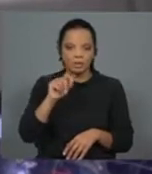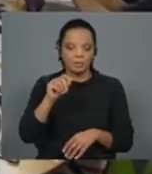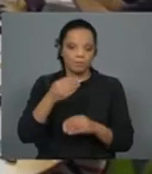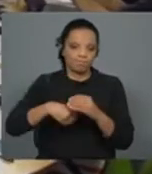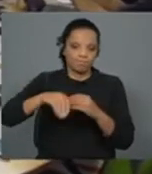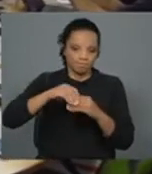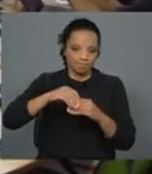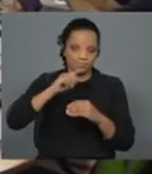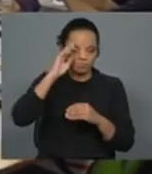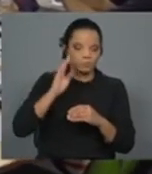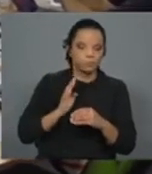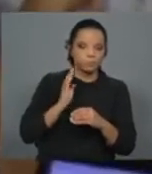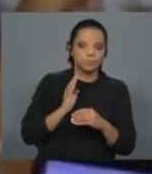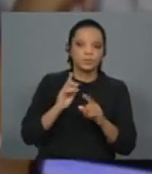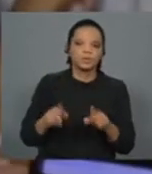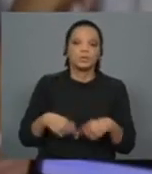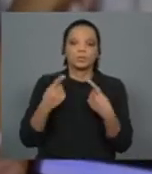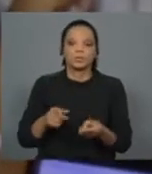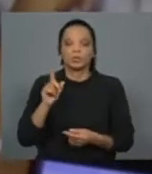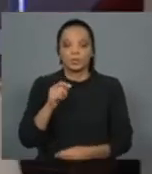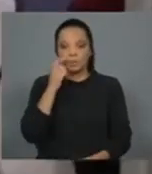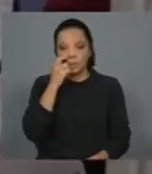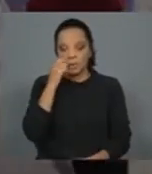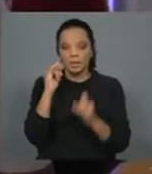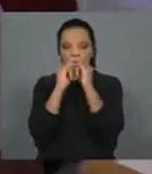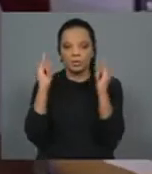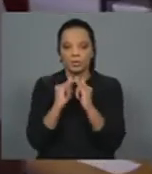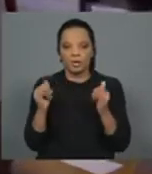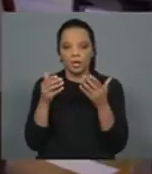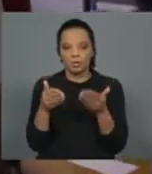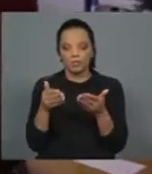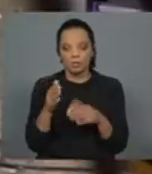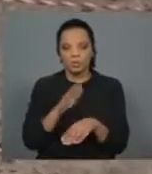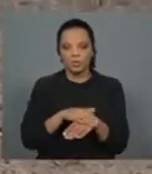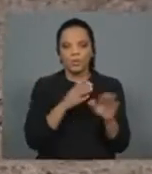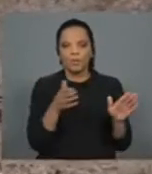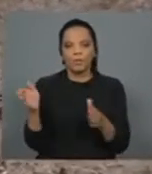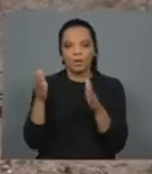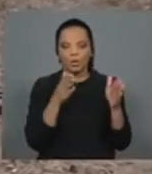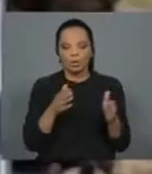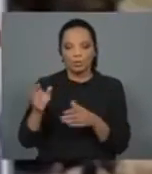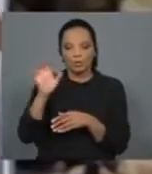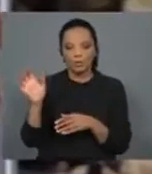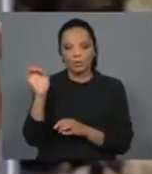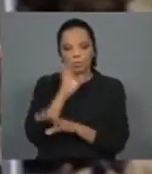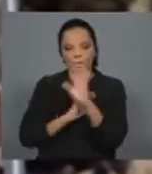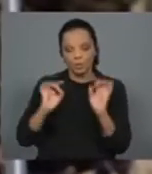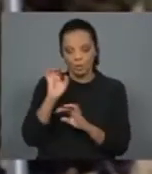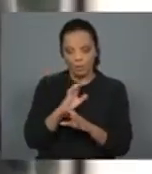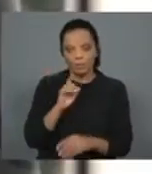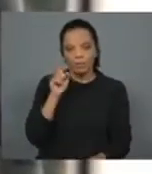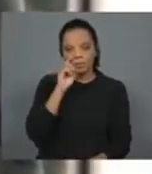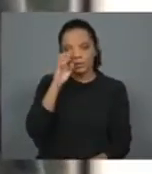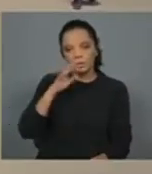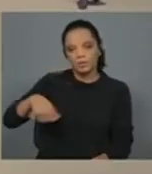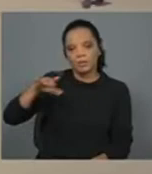Forças Armadas, e depois temos também a ajuda internacional com os módulos naquilo que é o Mecanismo Europeu de Proteção Civil, com